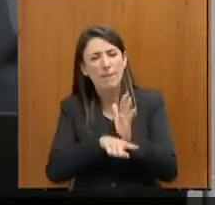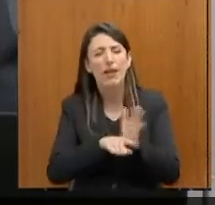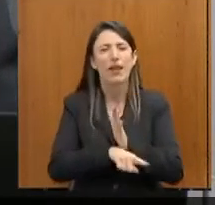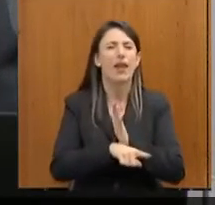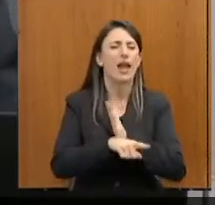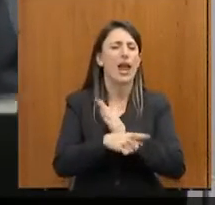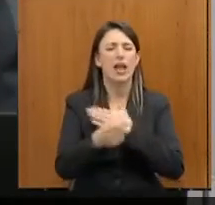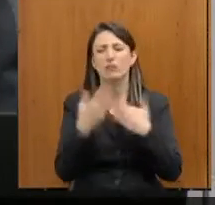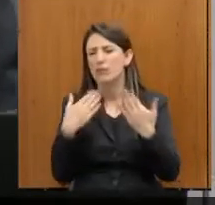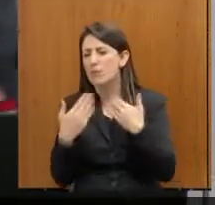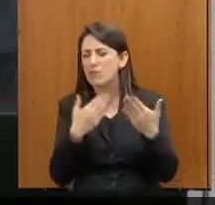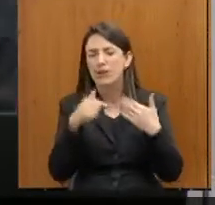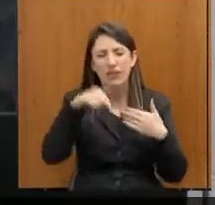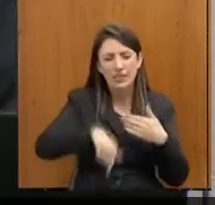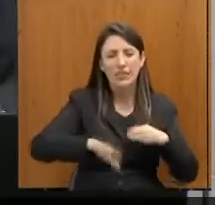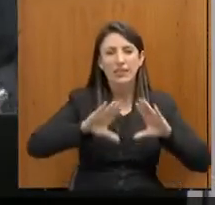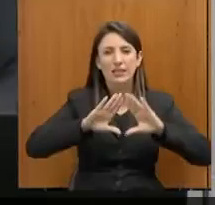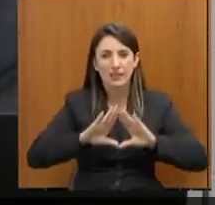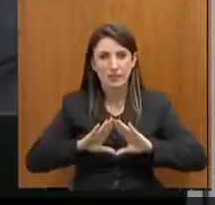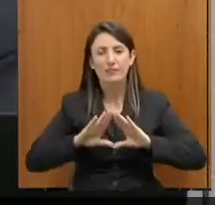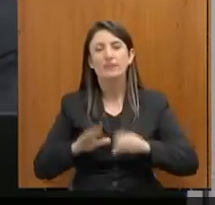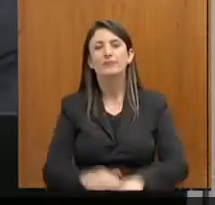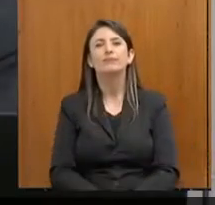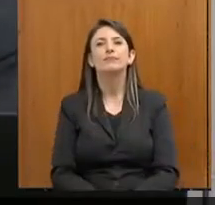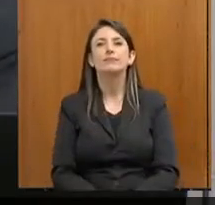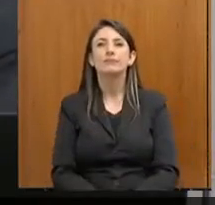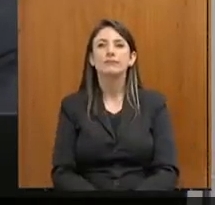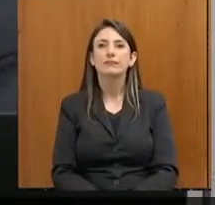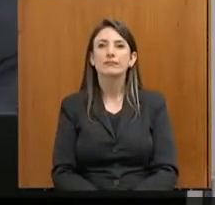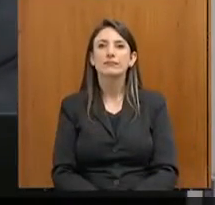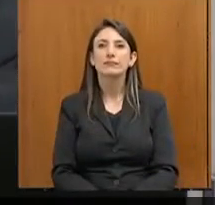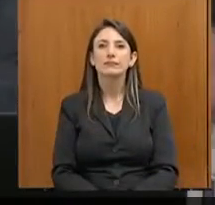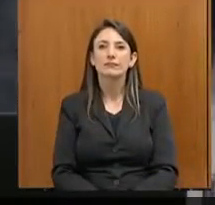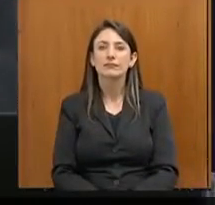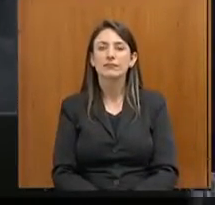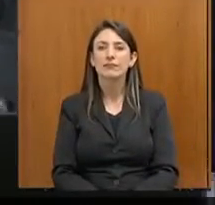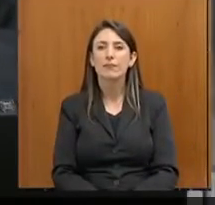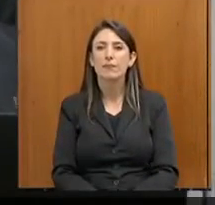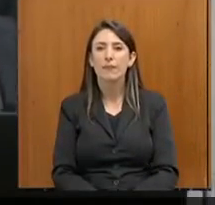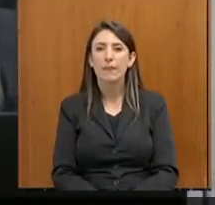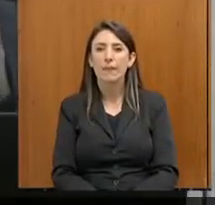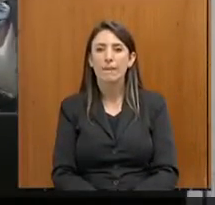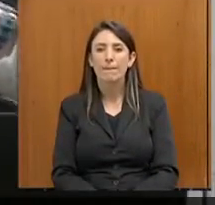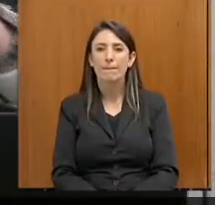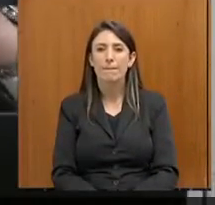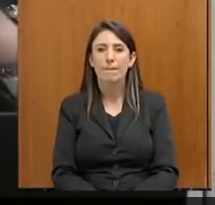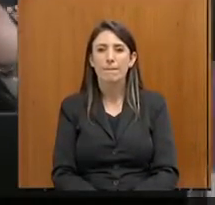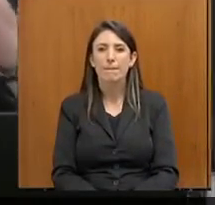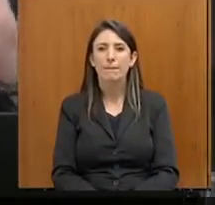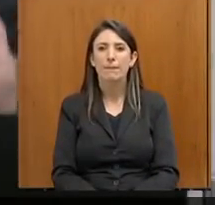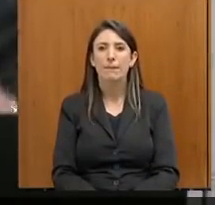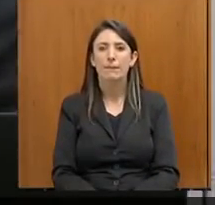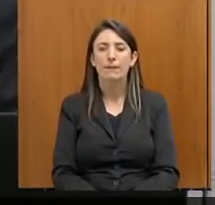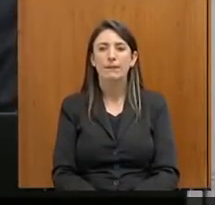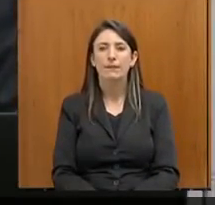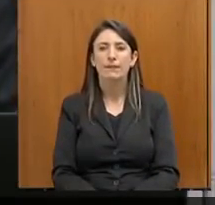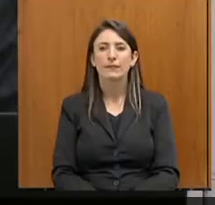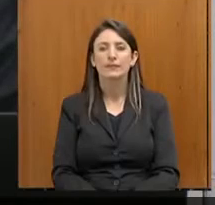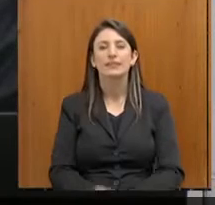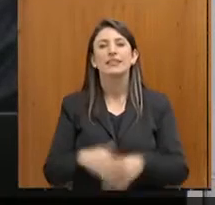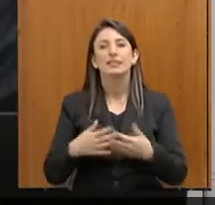desta casa e suspenderem a usar a a reunião por